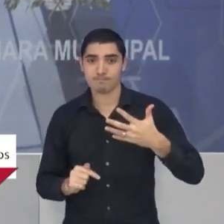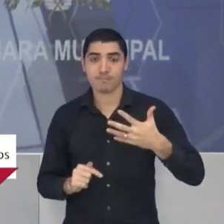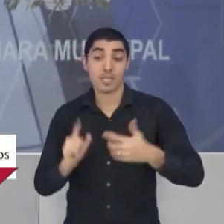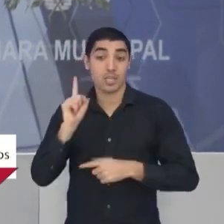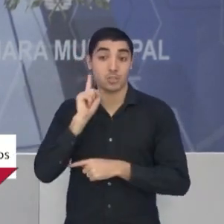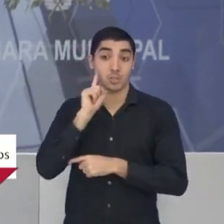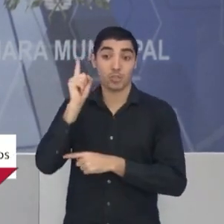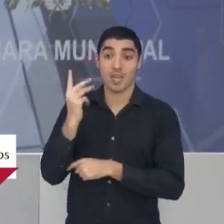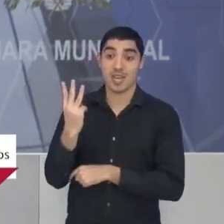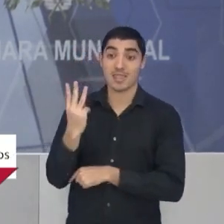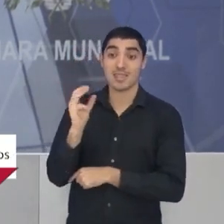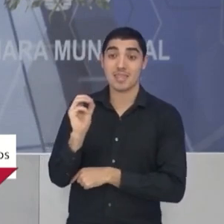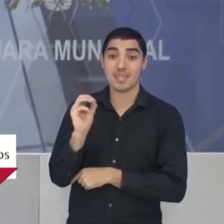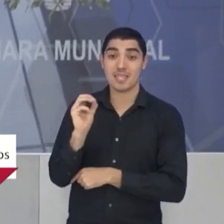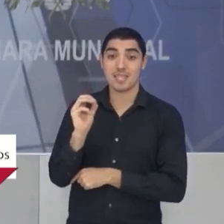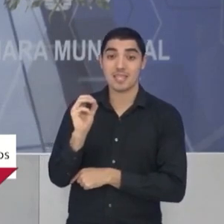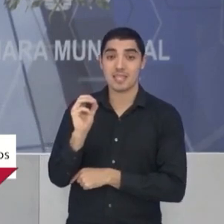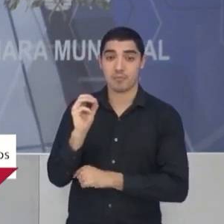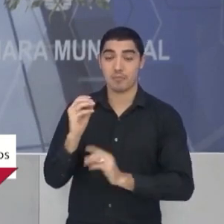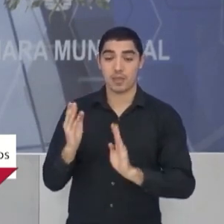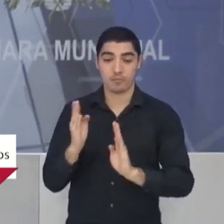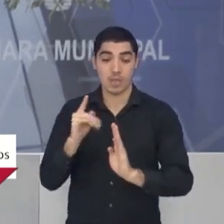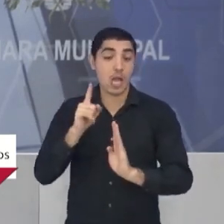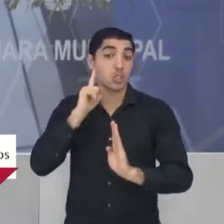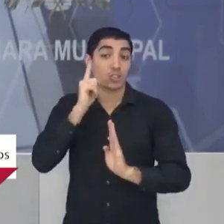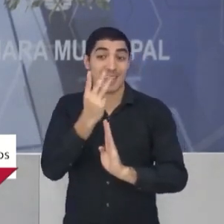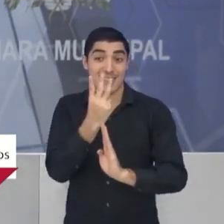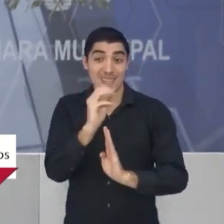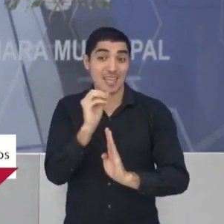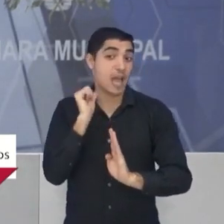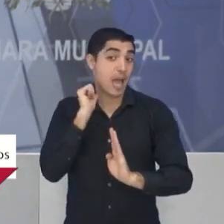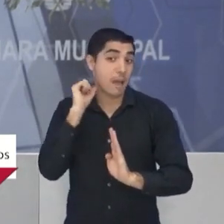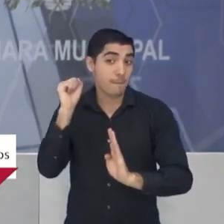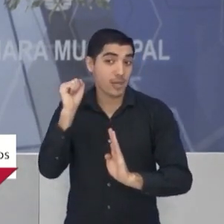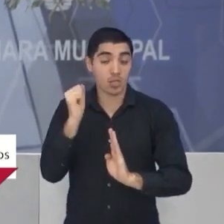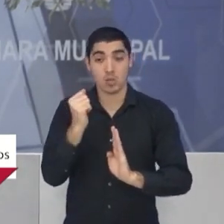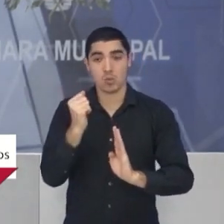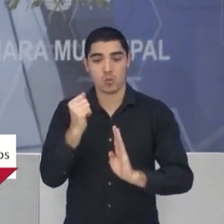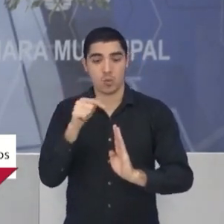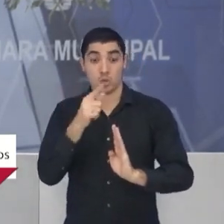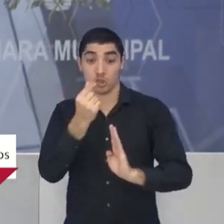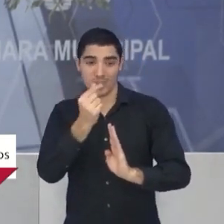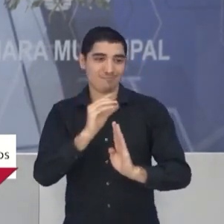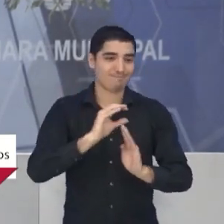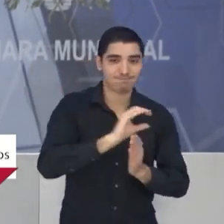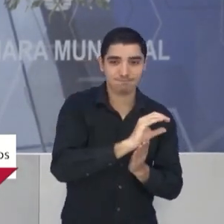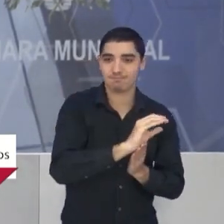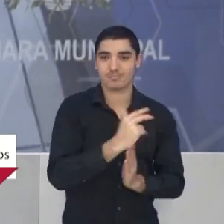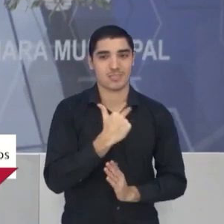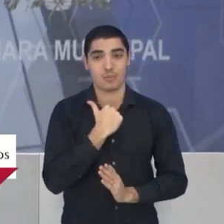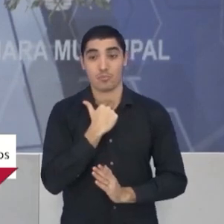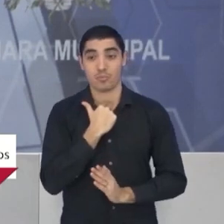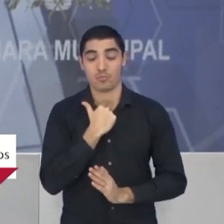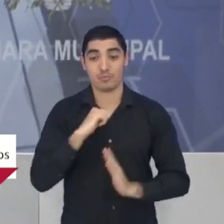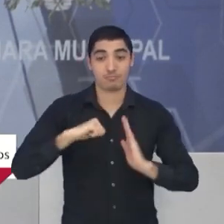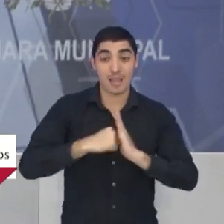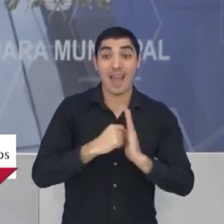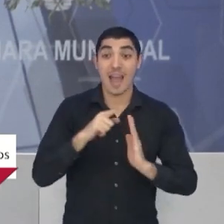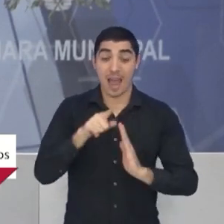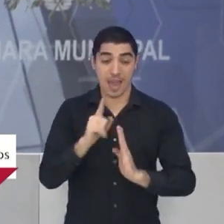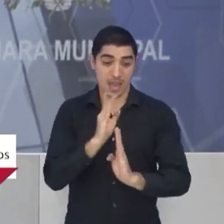30 de dezembro no dia 30 de Abril perdão dia 30 de Abril e você vai ter até 31 de